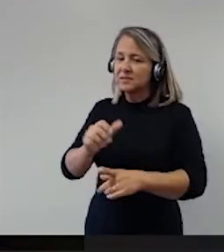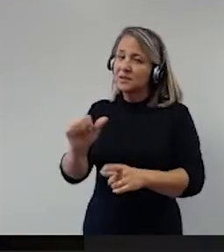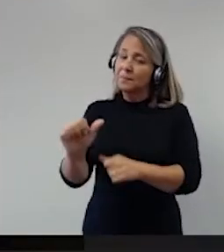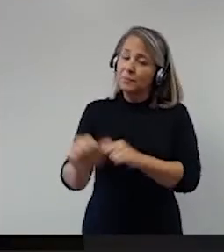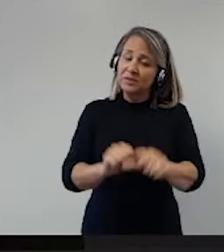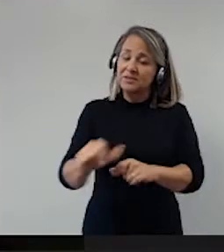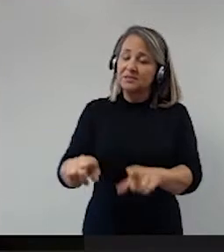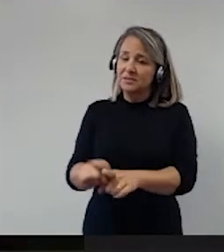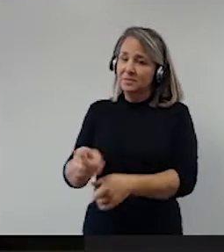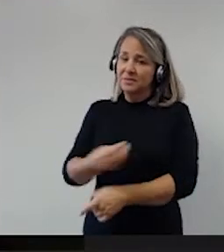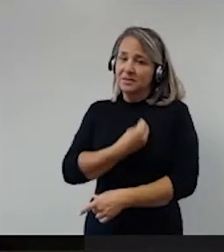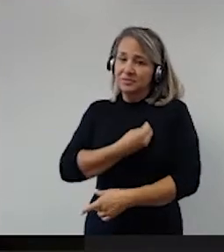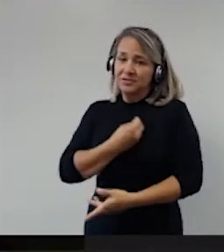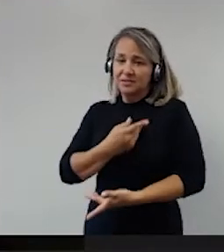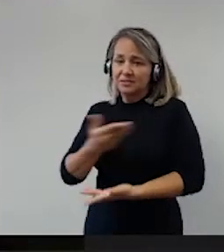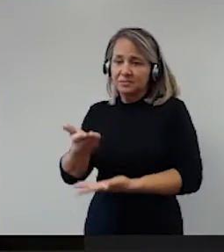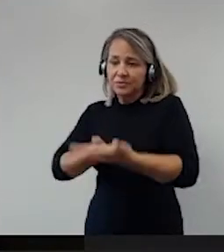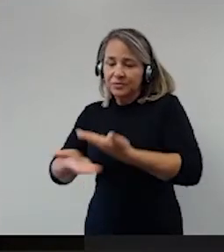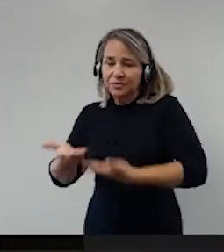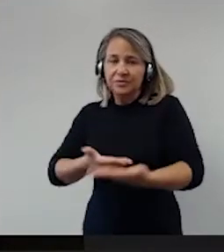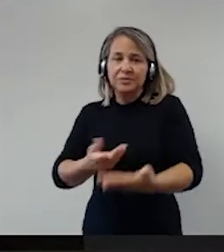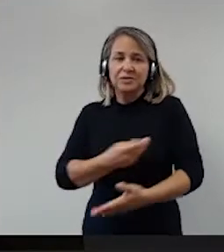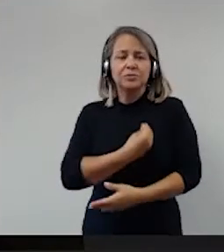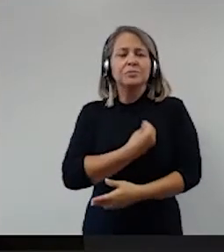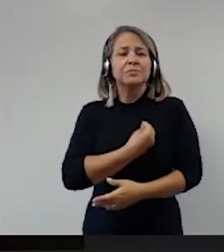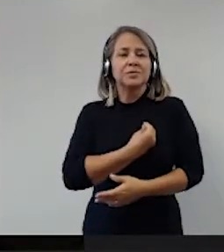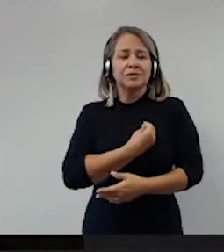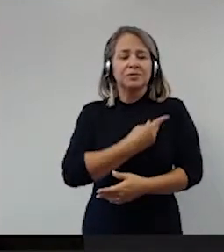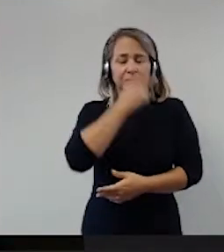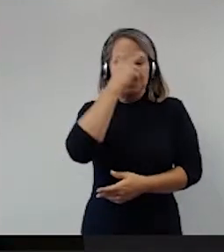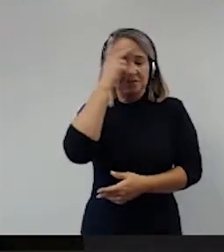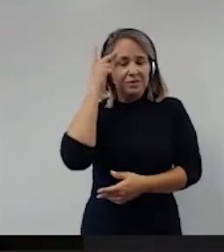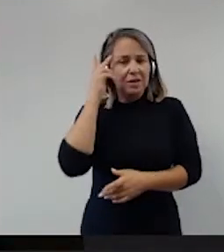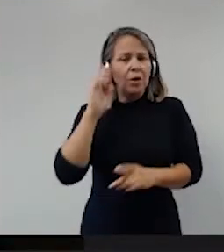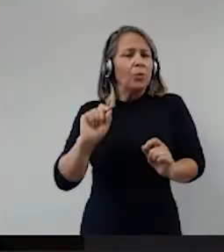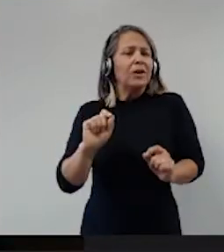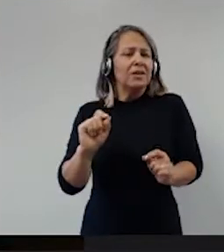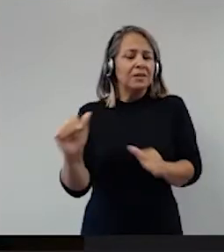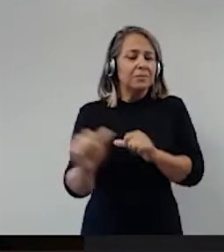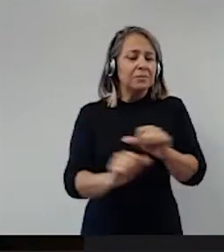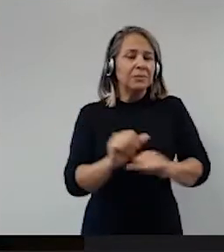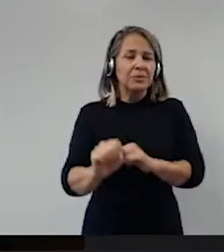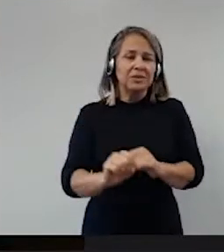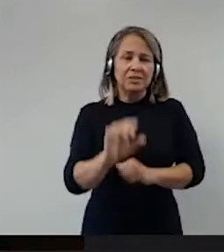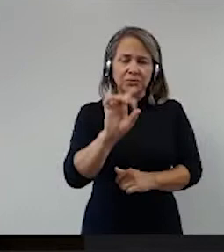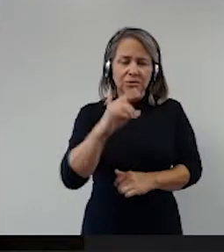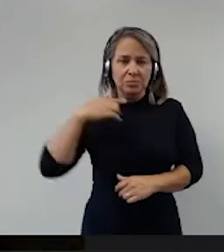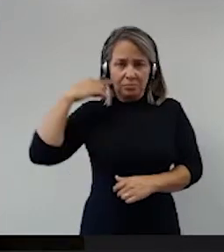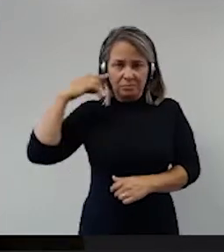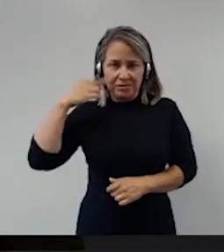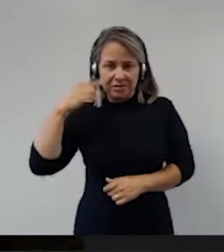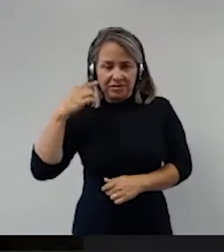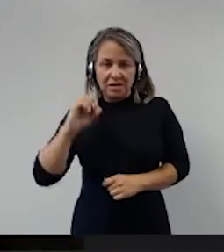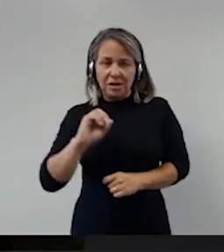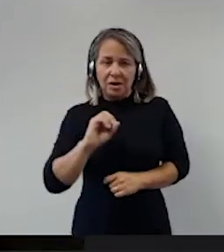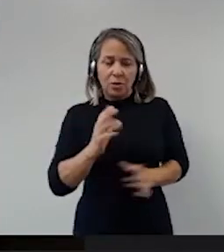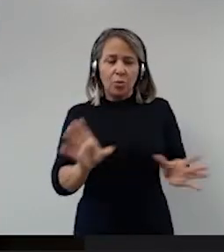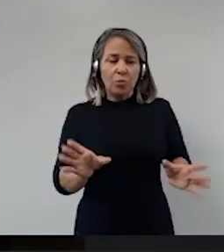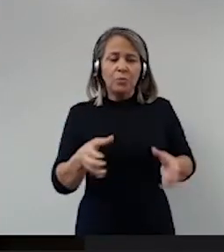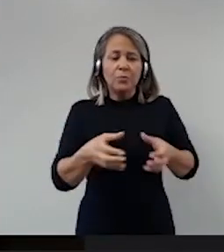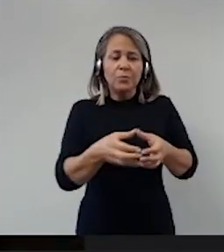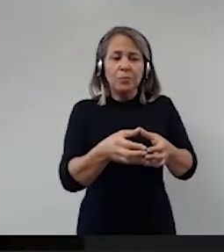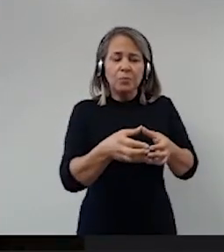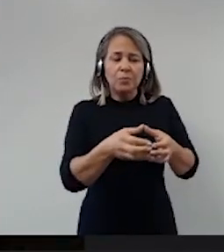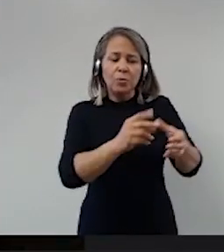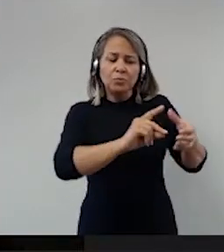que está mudando? Será se é a advocacia que está mudando? Será se são apenas suas ferramentas? Ou se é um conjunto de